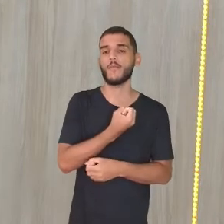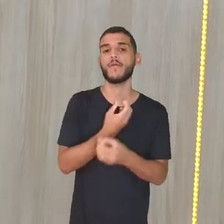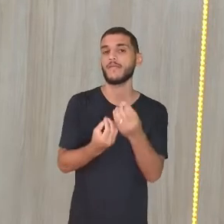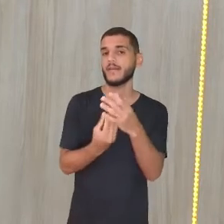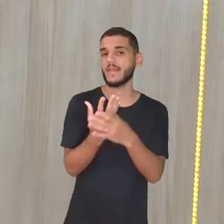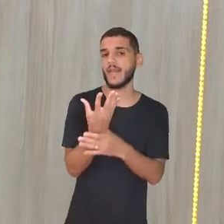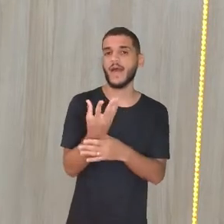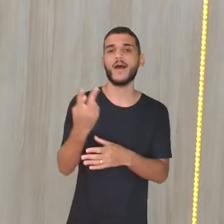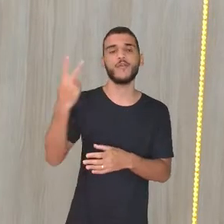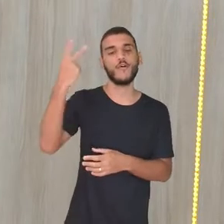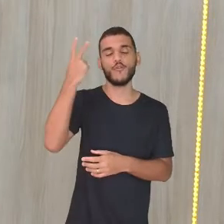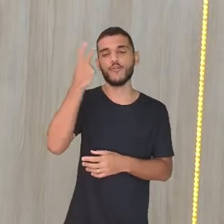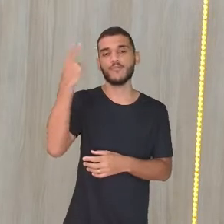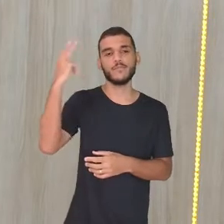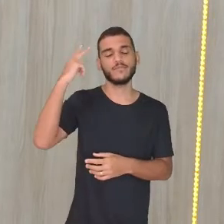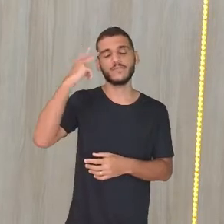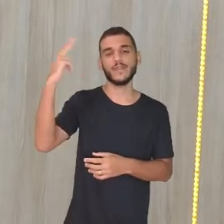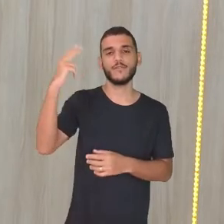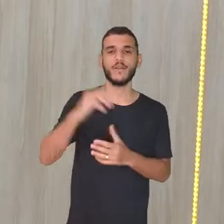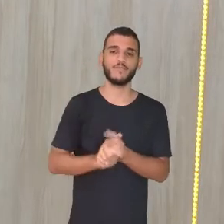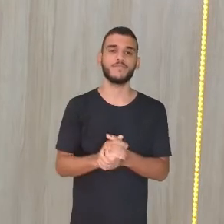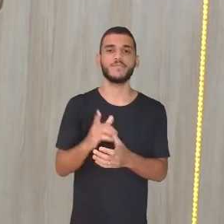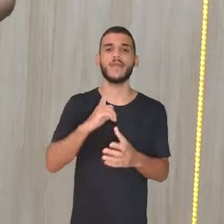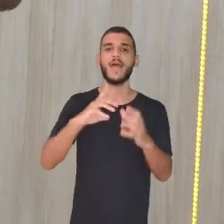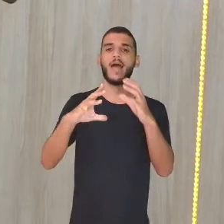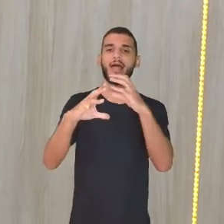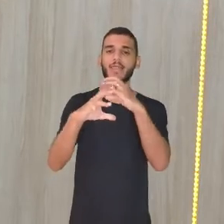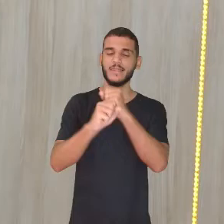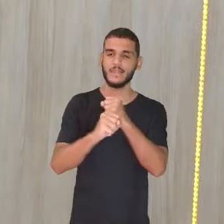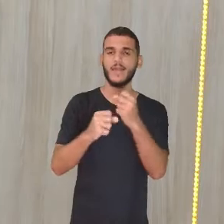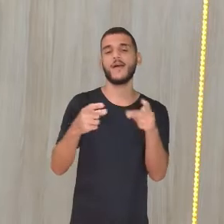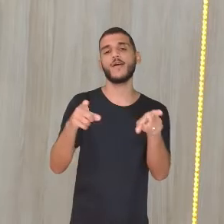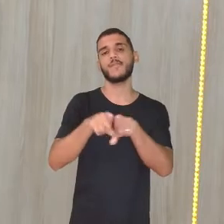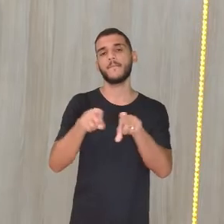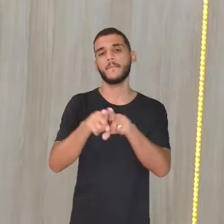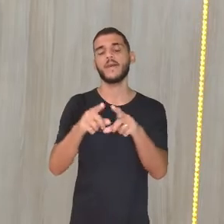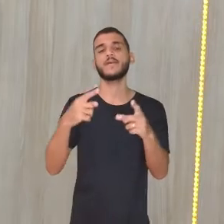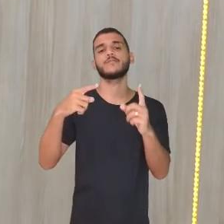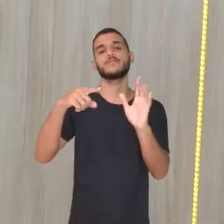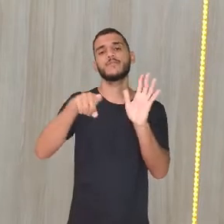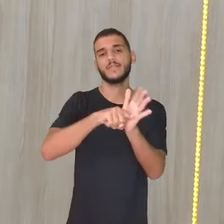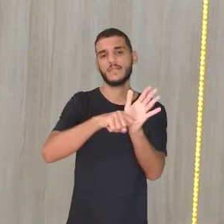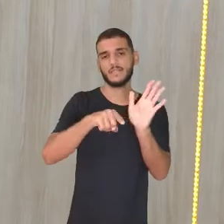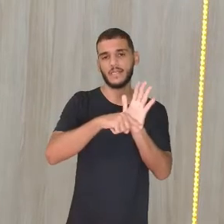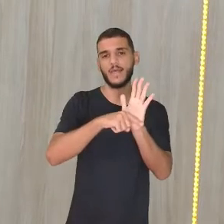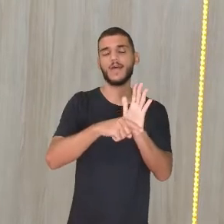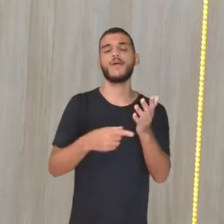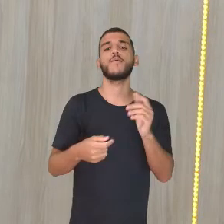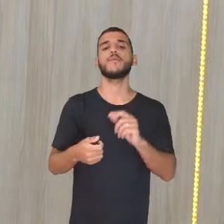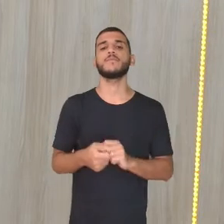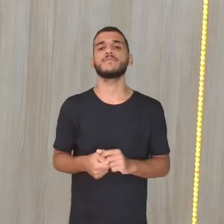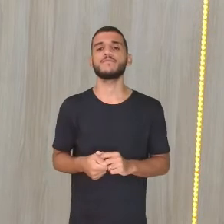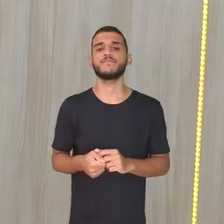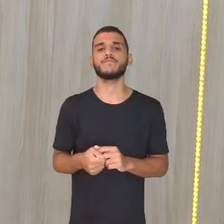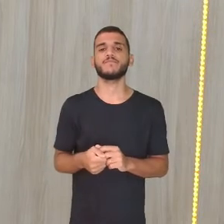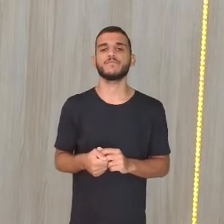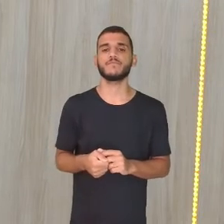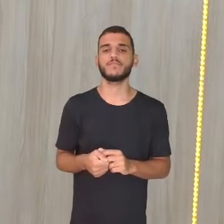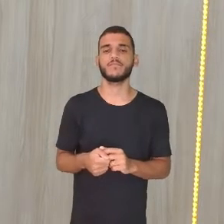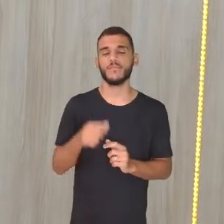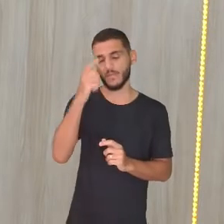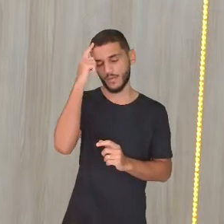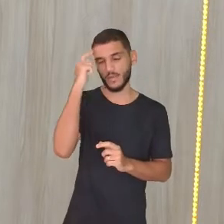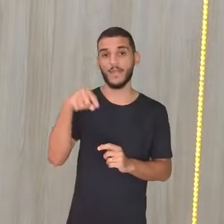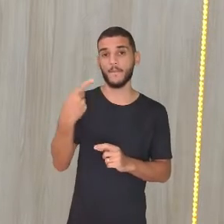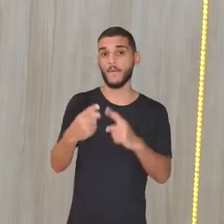A adição, subtração, multiplicação e divisão. Quando eles pegaram dois números naturais e somaram, o resultado